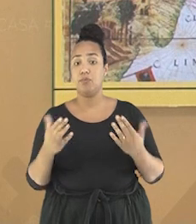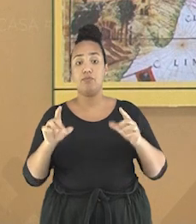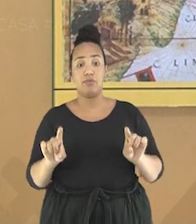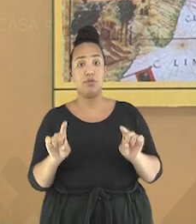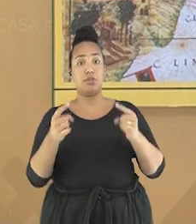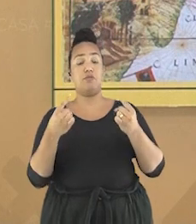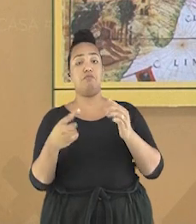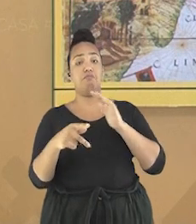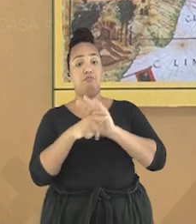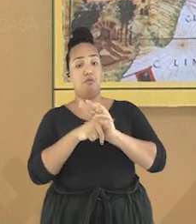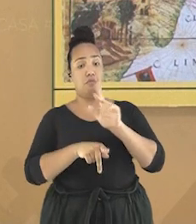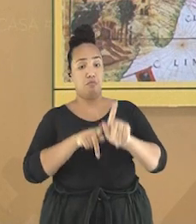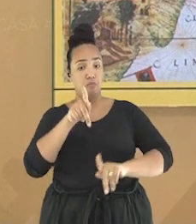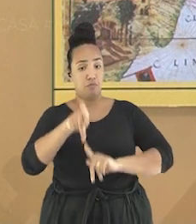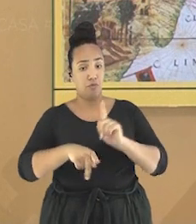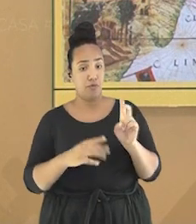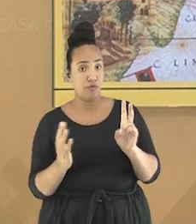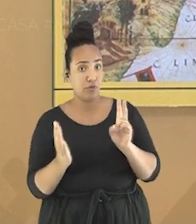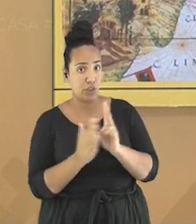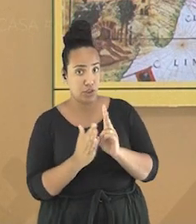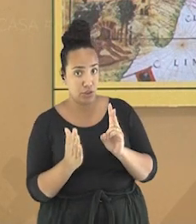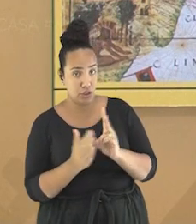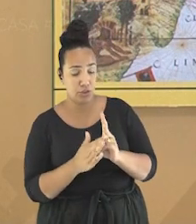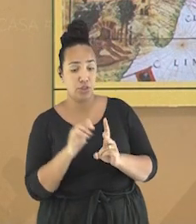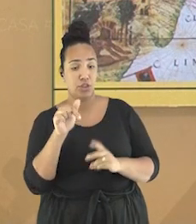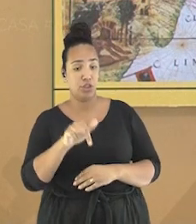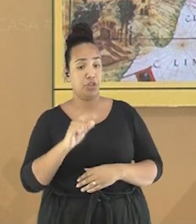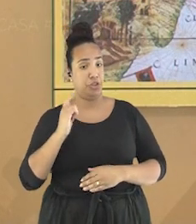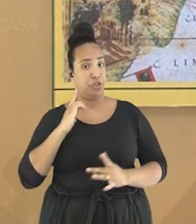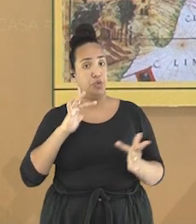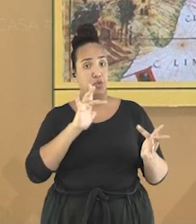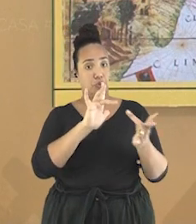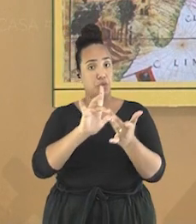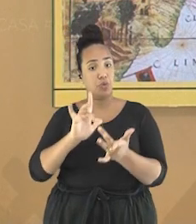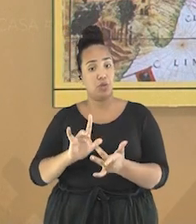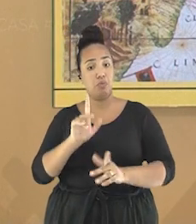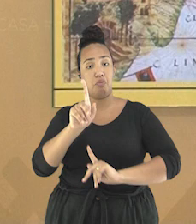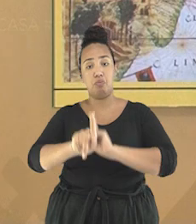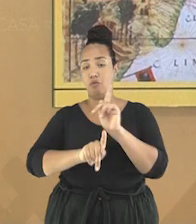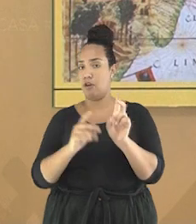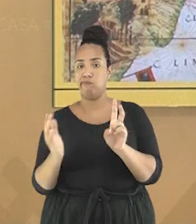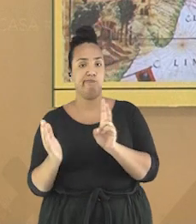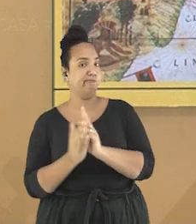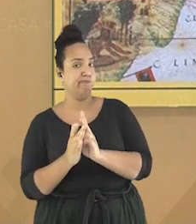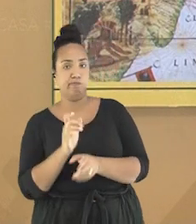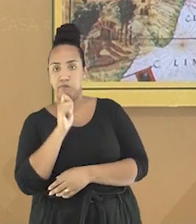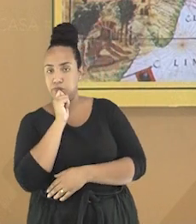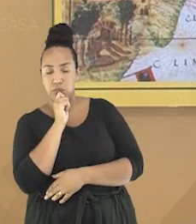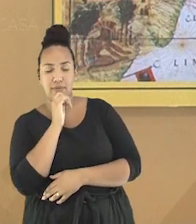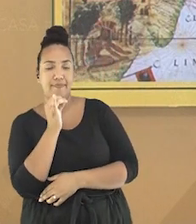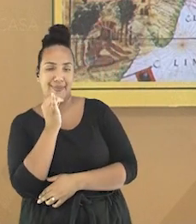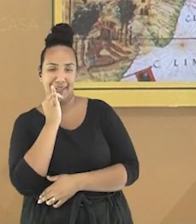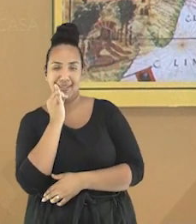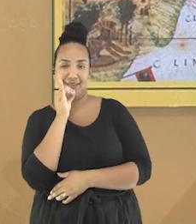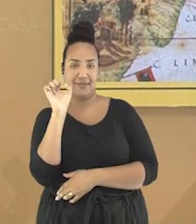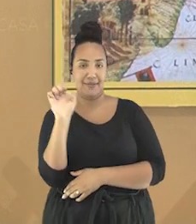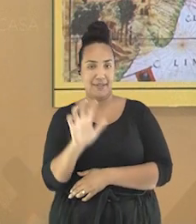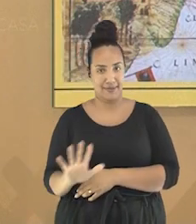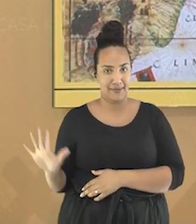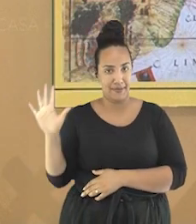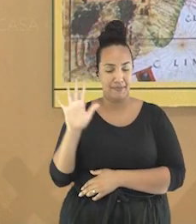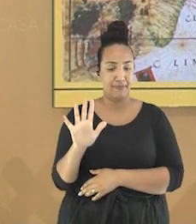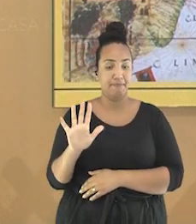pelos povos indígenas, a partir do contato deles com os povos não indígenas, como os